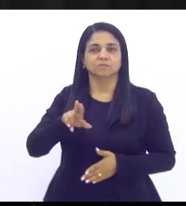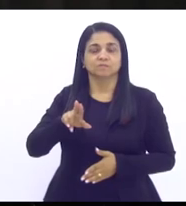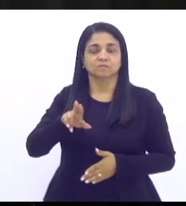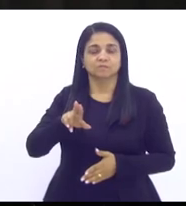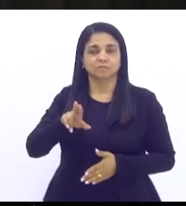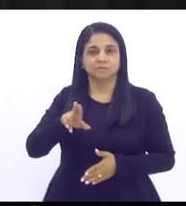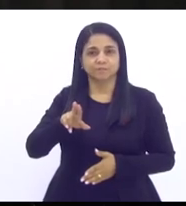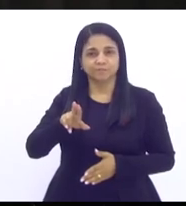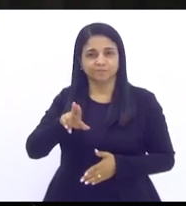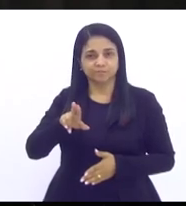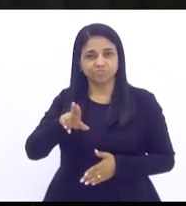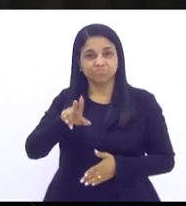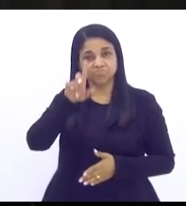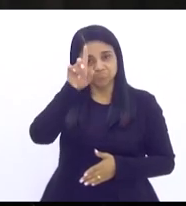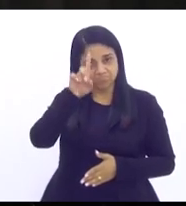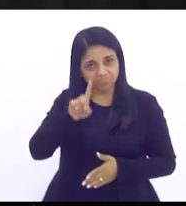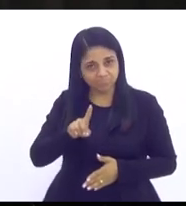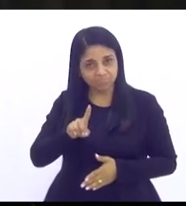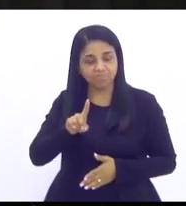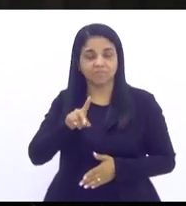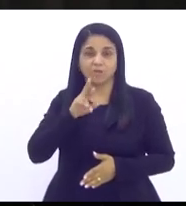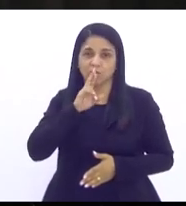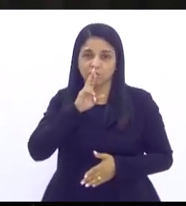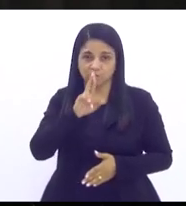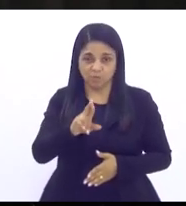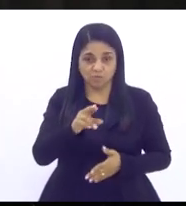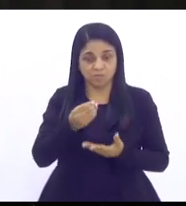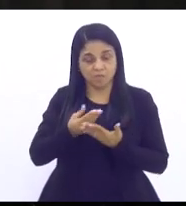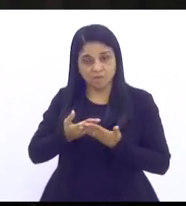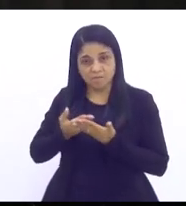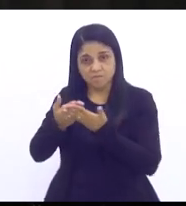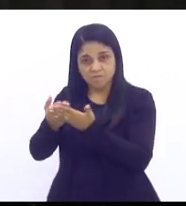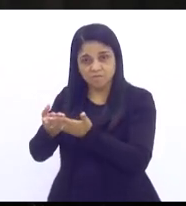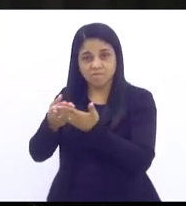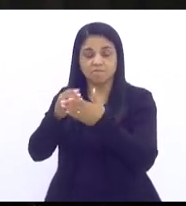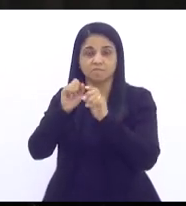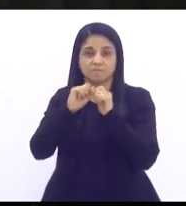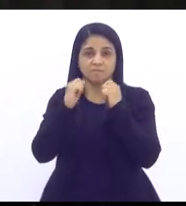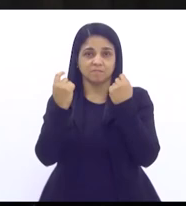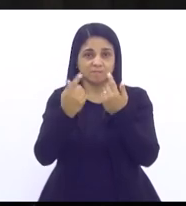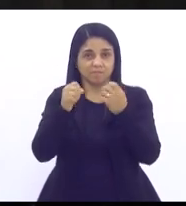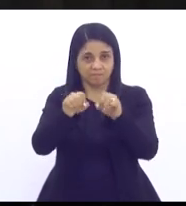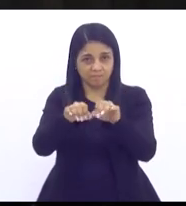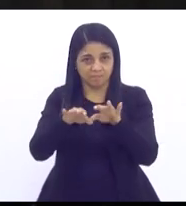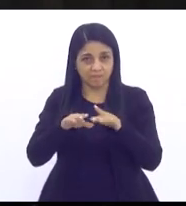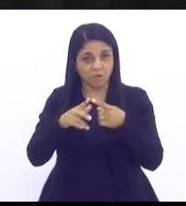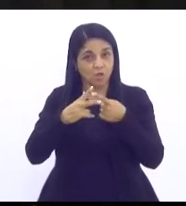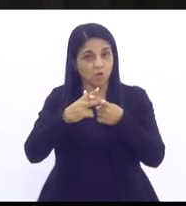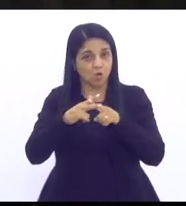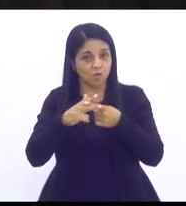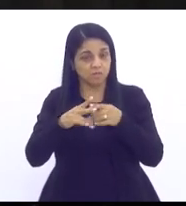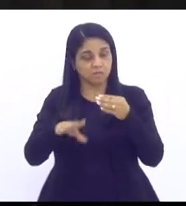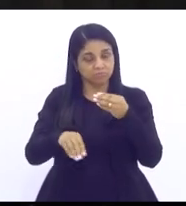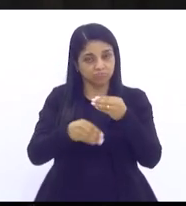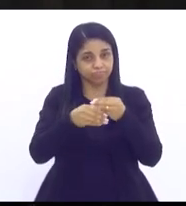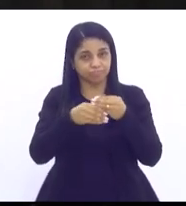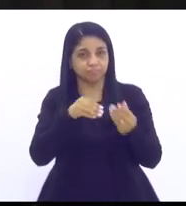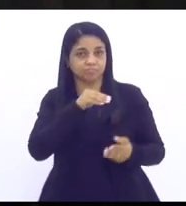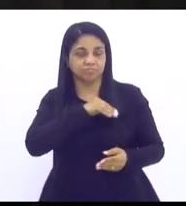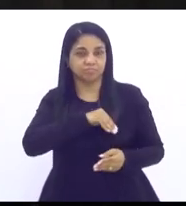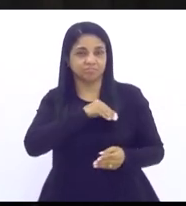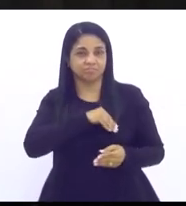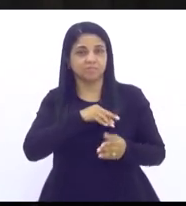é de direito, enviava para a Assembleia Legislativa a correção do piso regional, respeitando